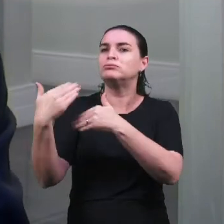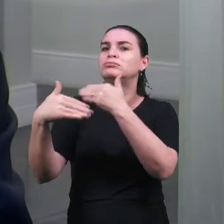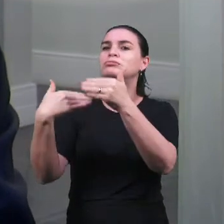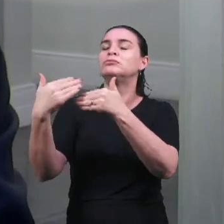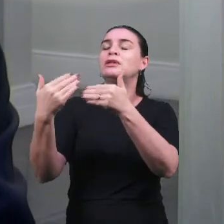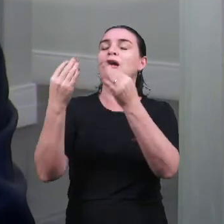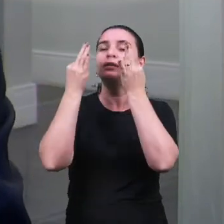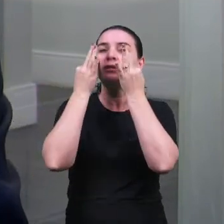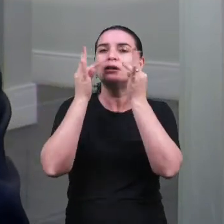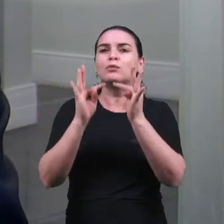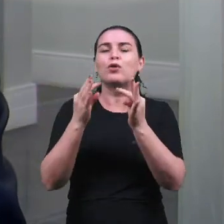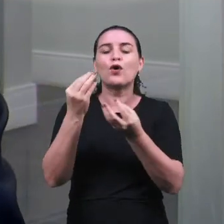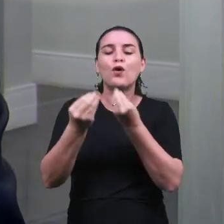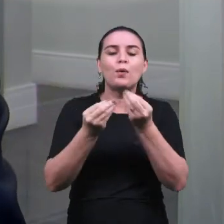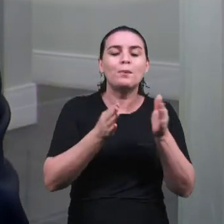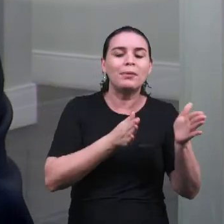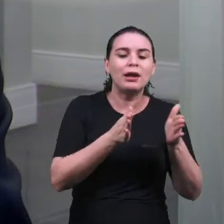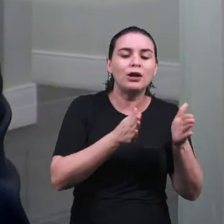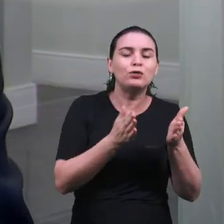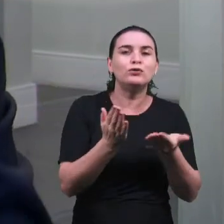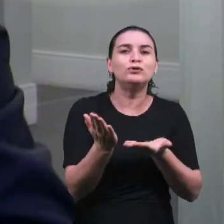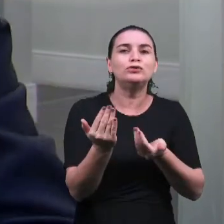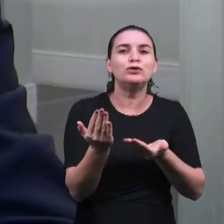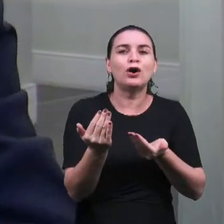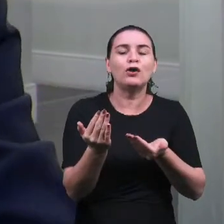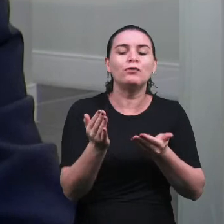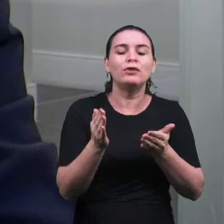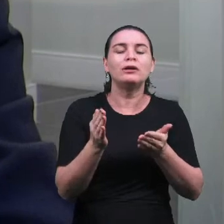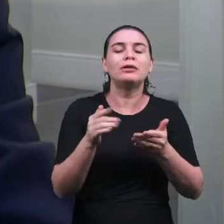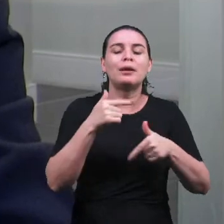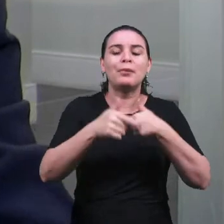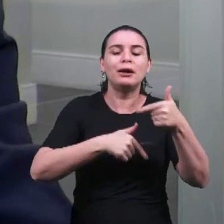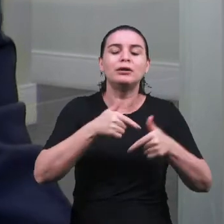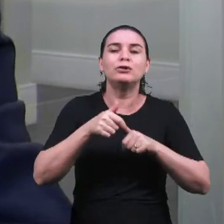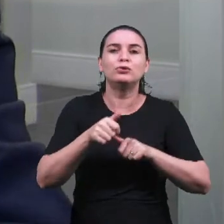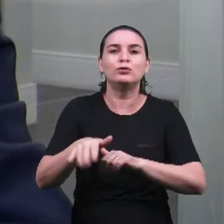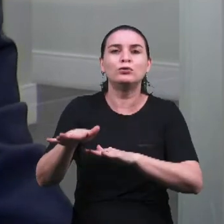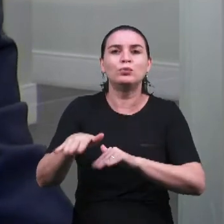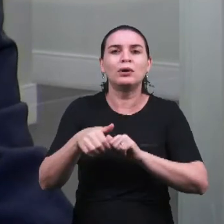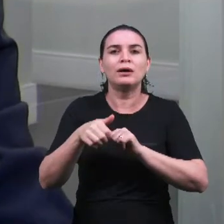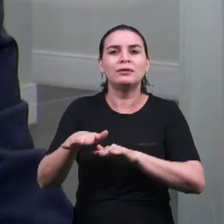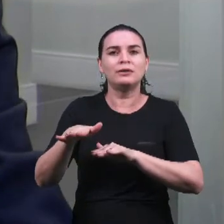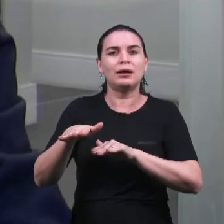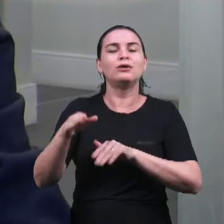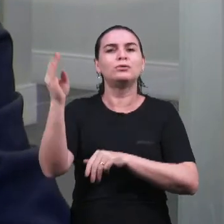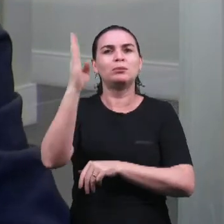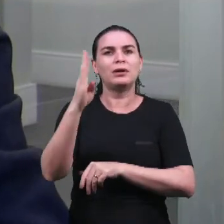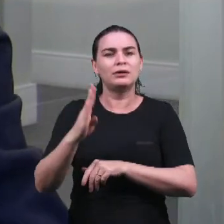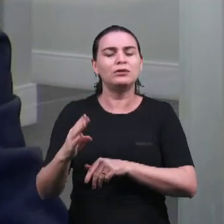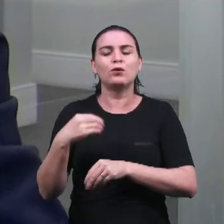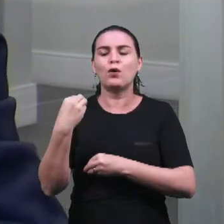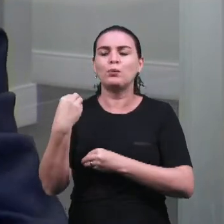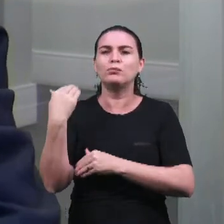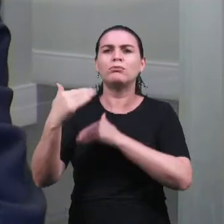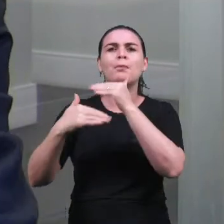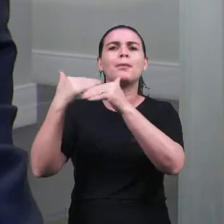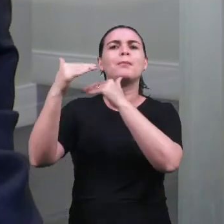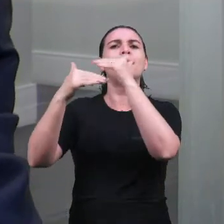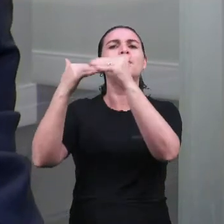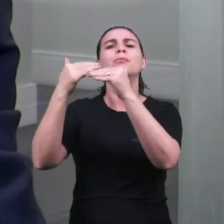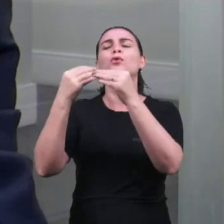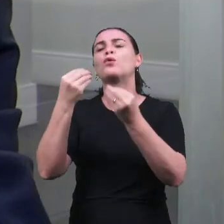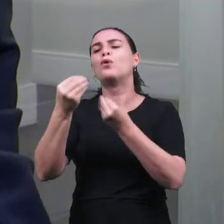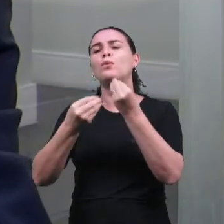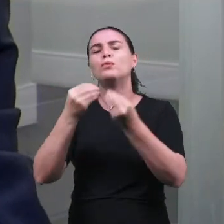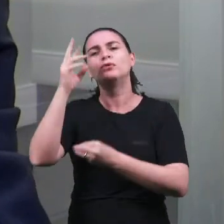testemunho da juventude deles no Exército, as experiências que tiveram, esse crescimento na carreira no Exército. E